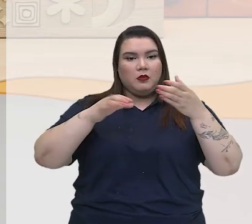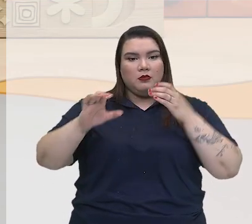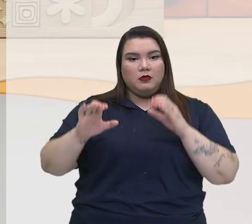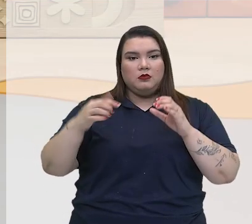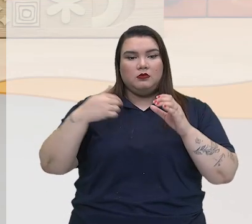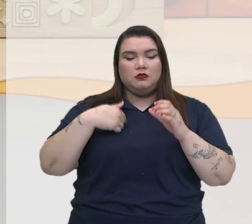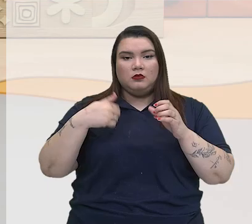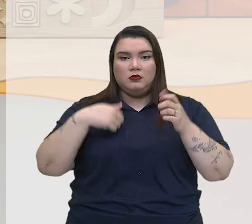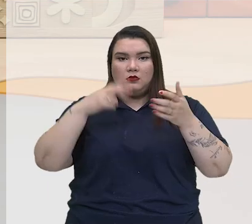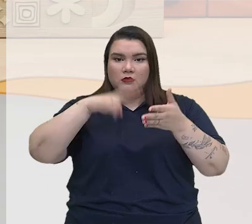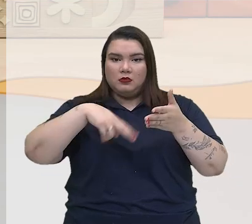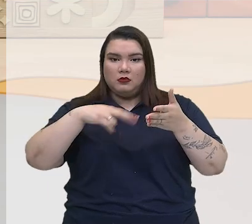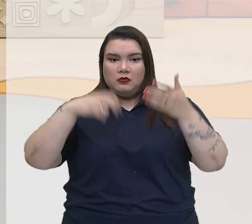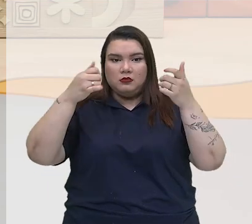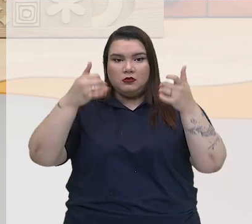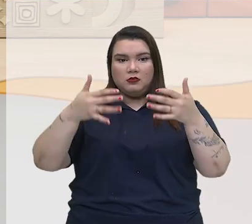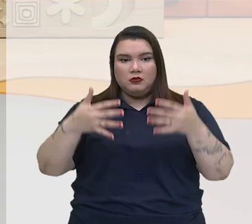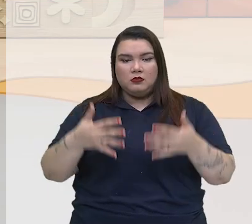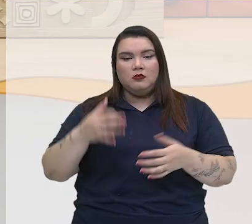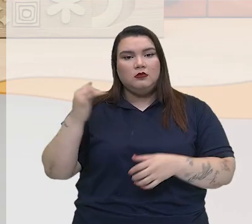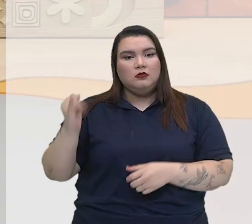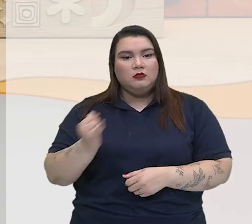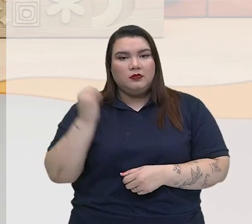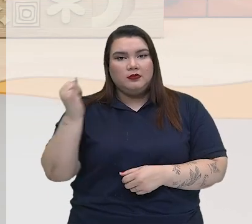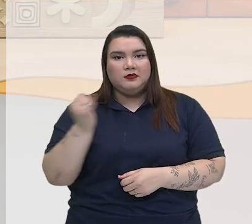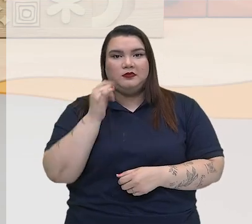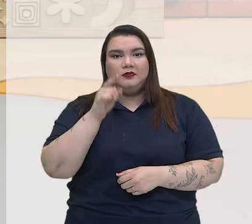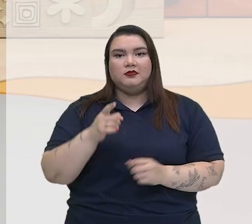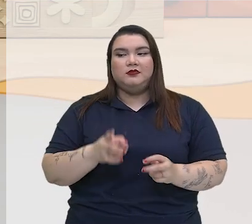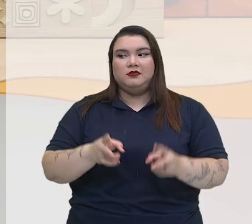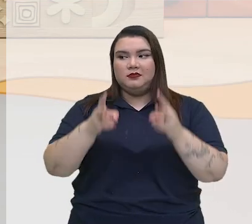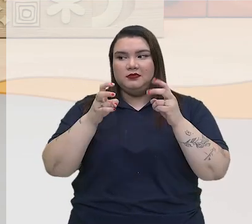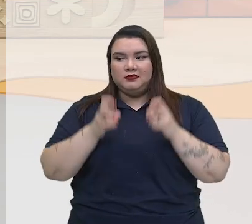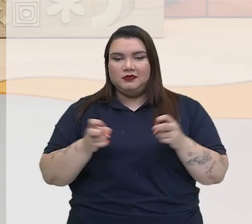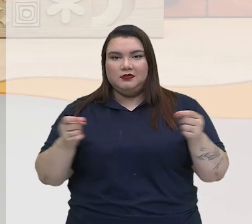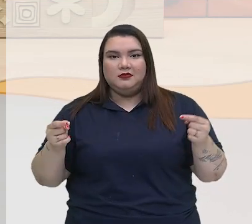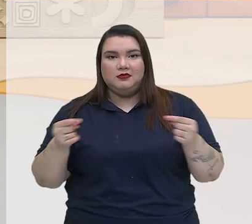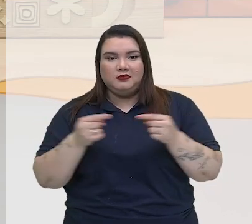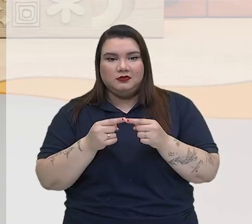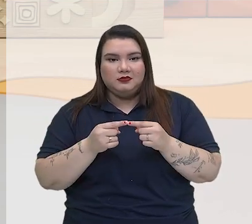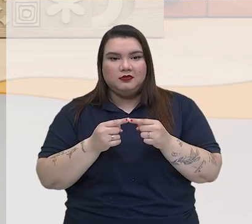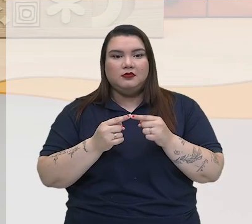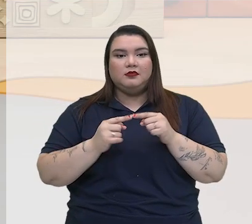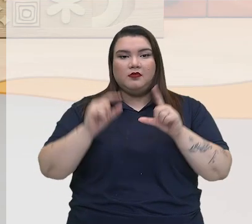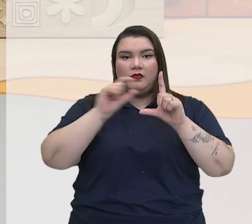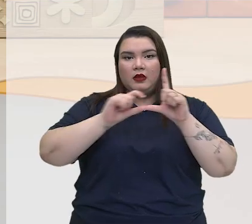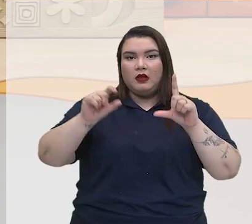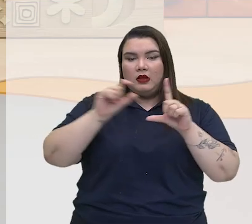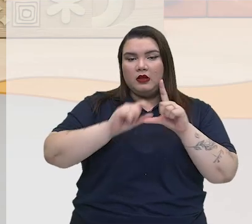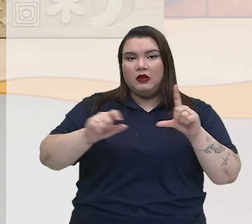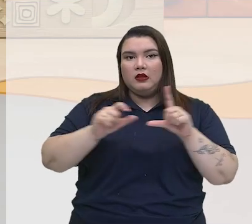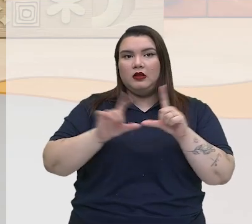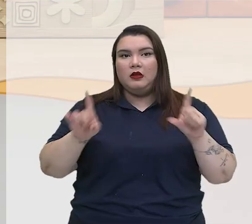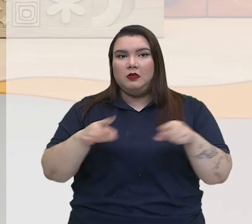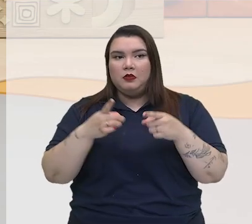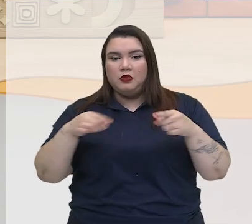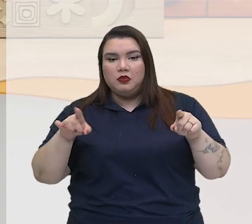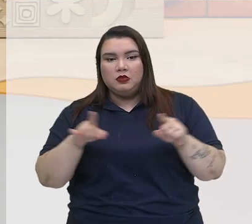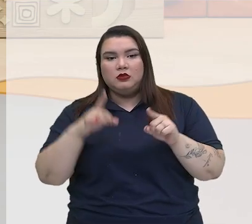irei declamar para vocês, é importante vocês observarem na letra dessa canção